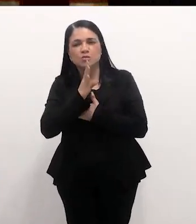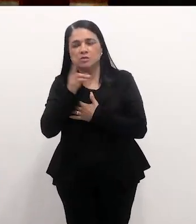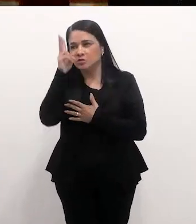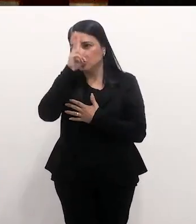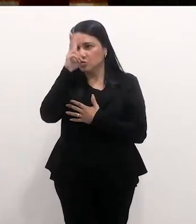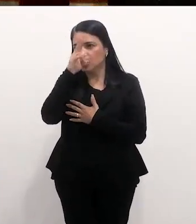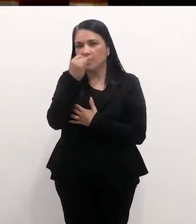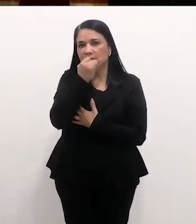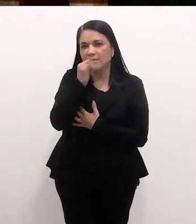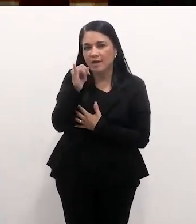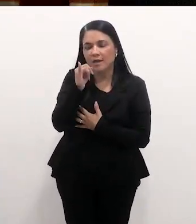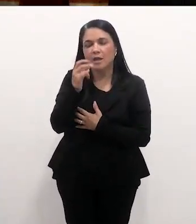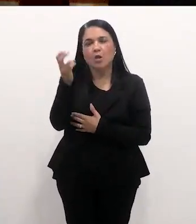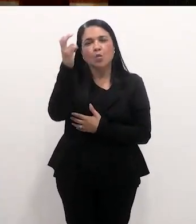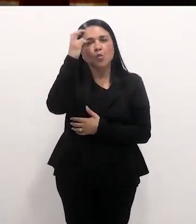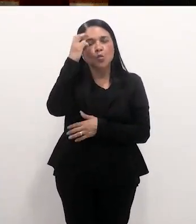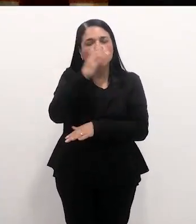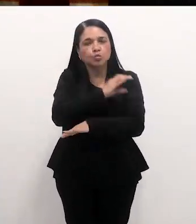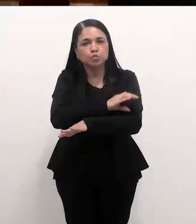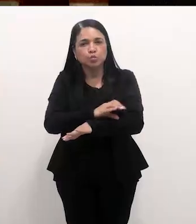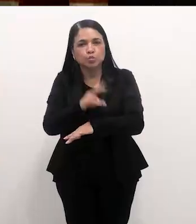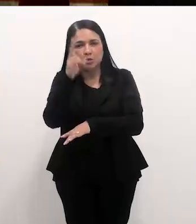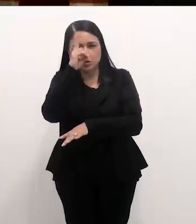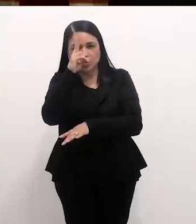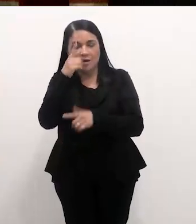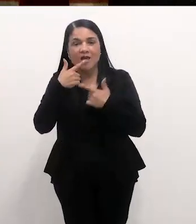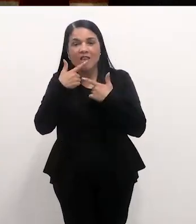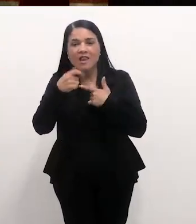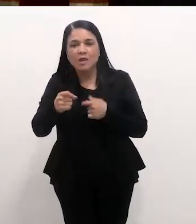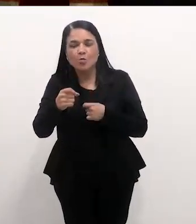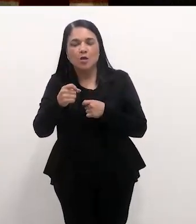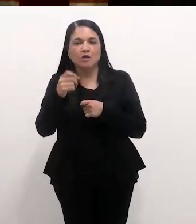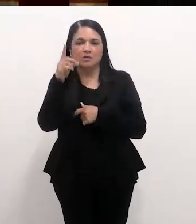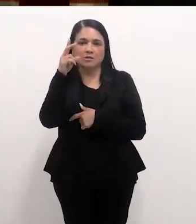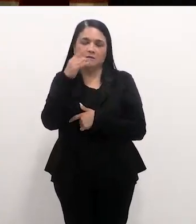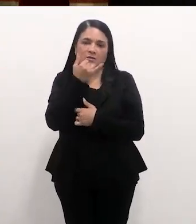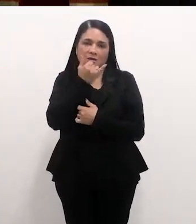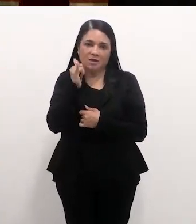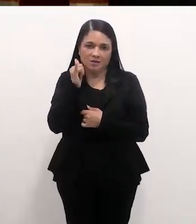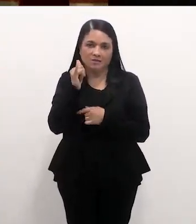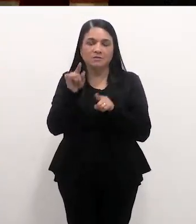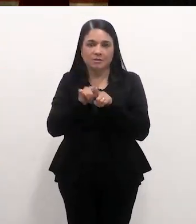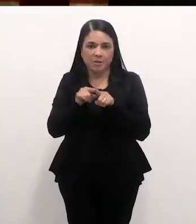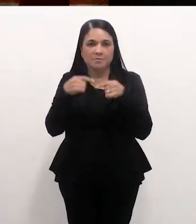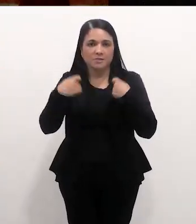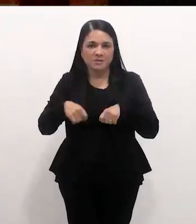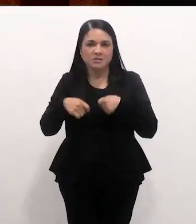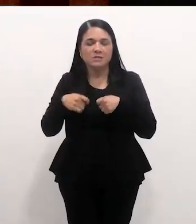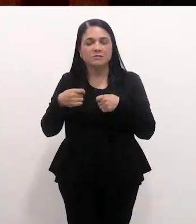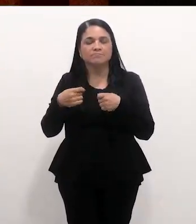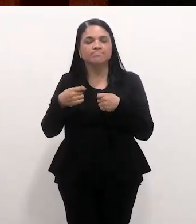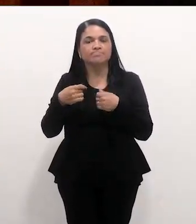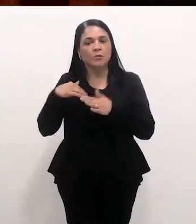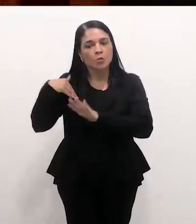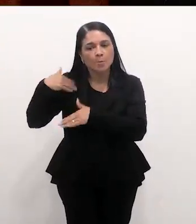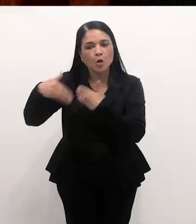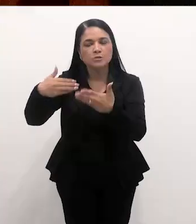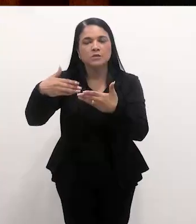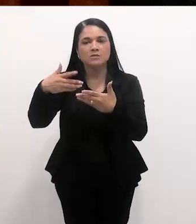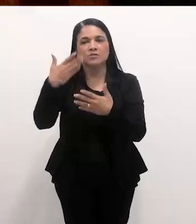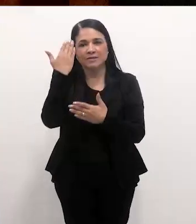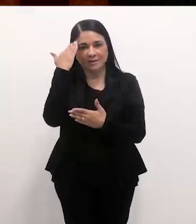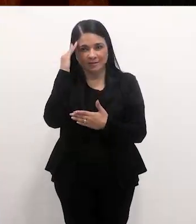ter uma vinculação mais profunda, conhecer mais a história da Itália, a história da cultura italiana, a língua italiana, quer dizer, se manifestar,